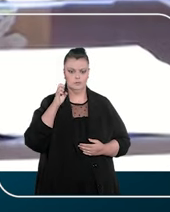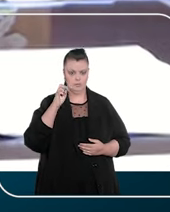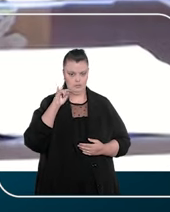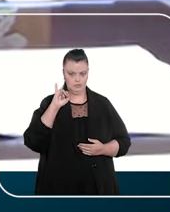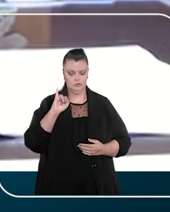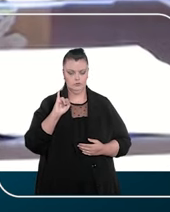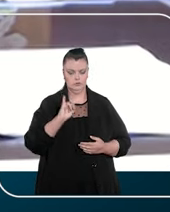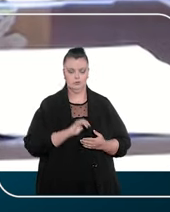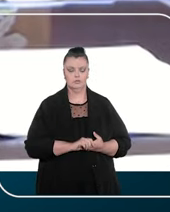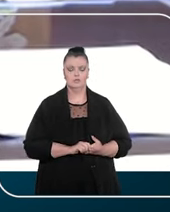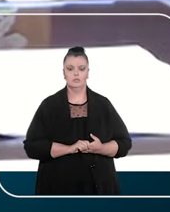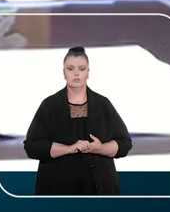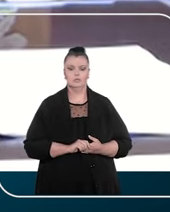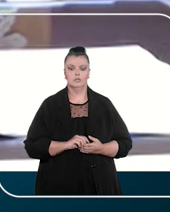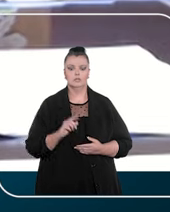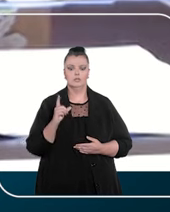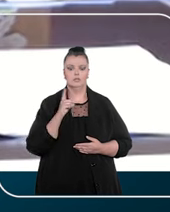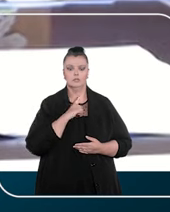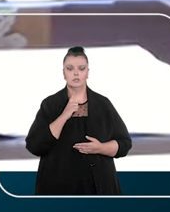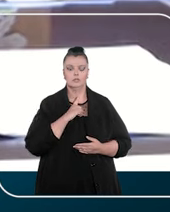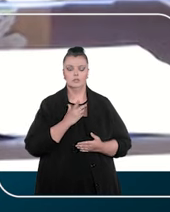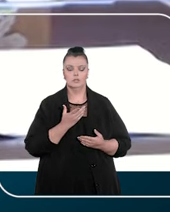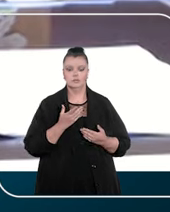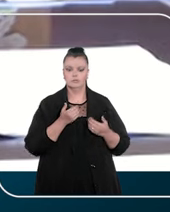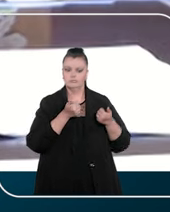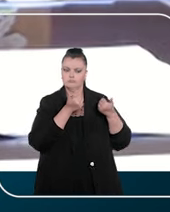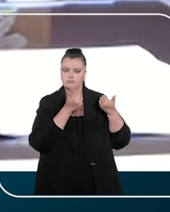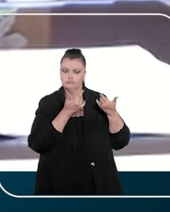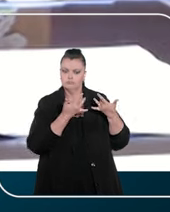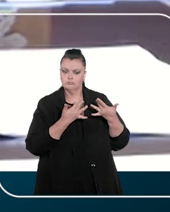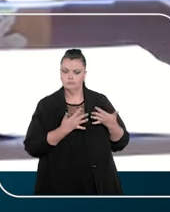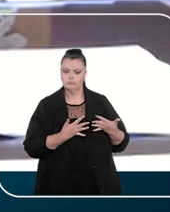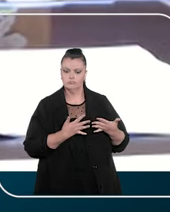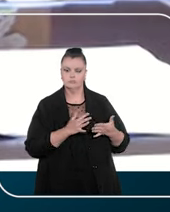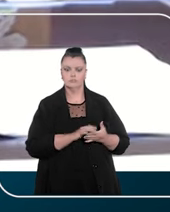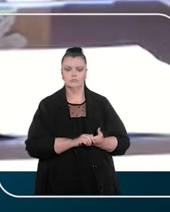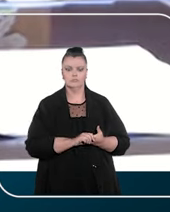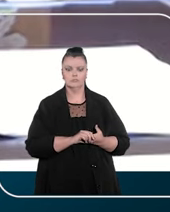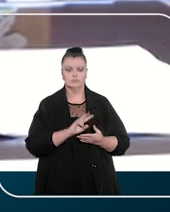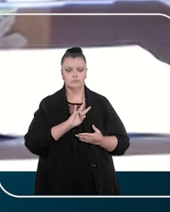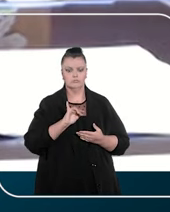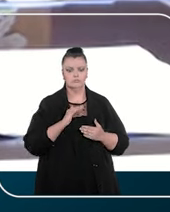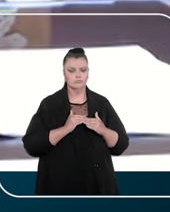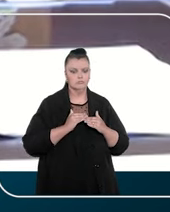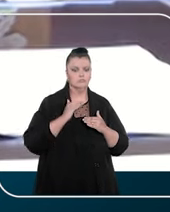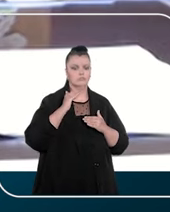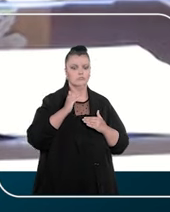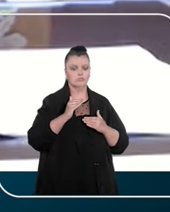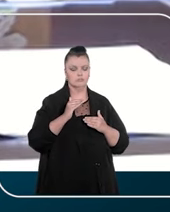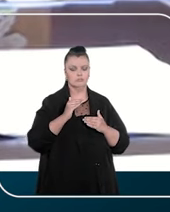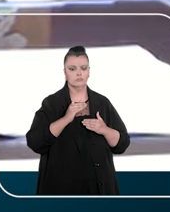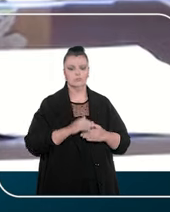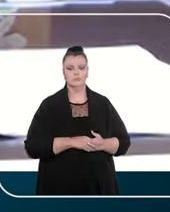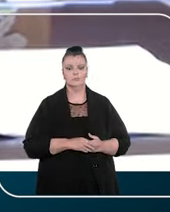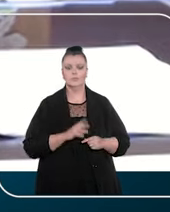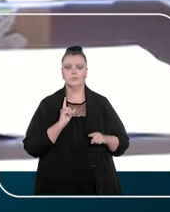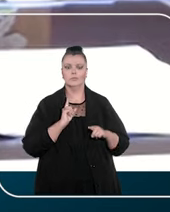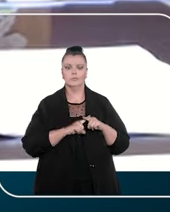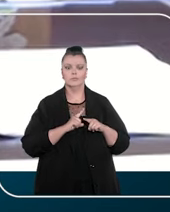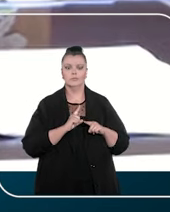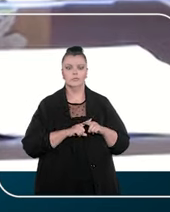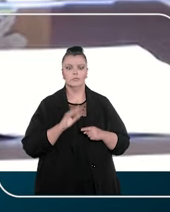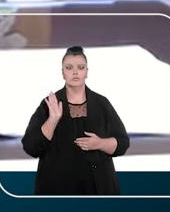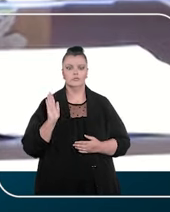ela está frutificando, sem dúvida alguma, mas ela vai frutificar muito mais, porque isso, como ele disse,